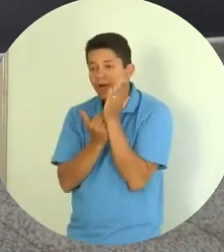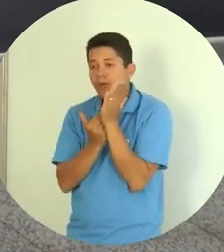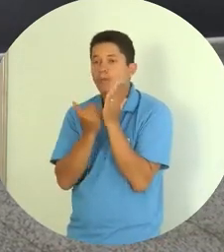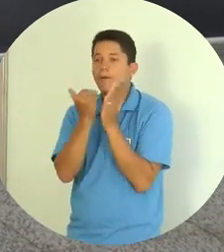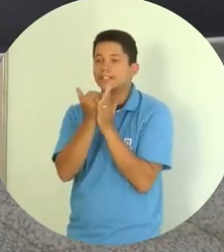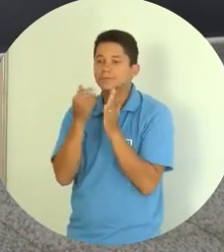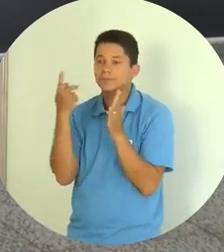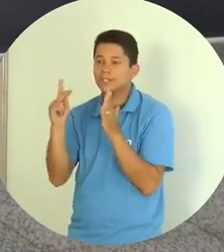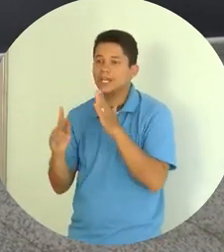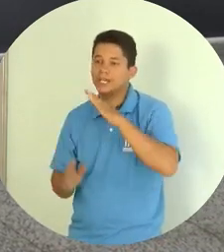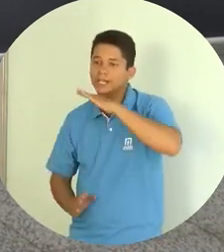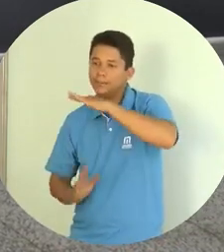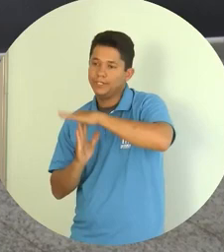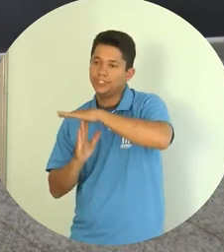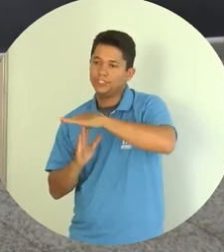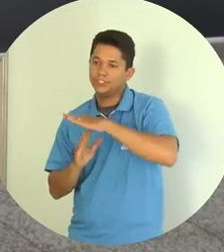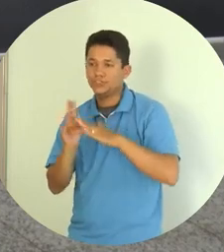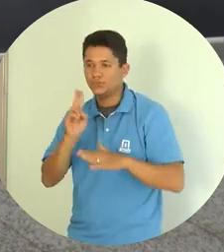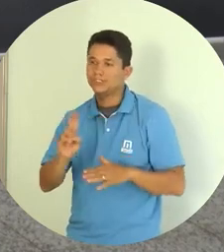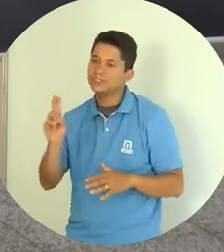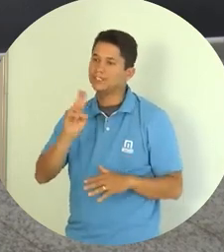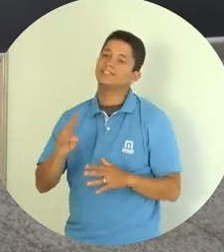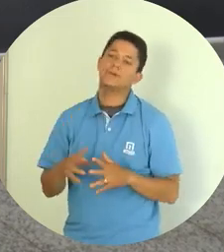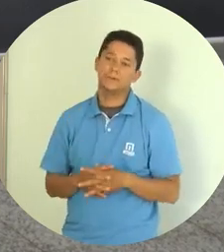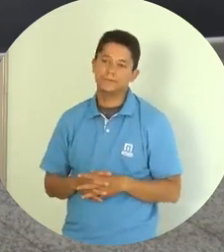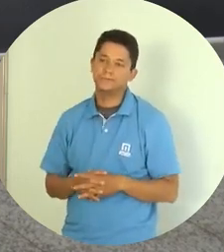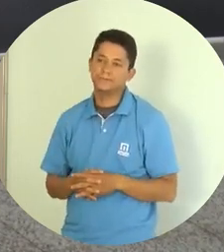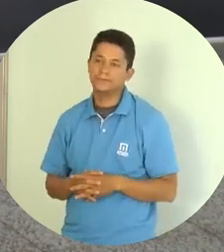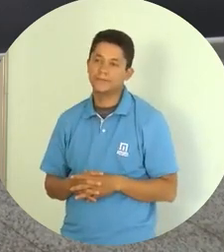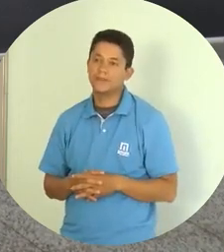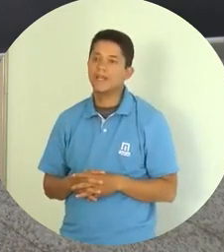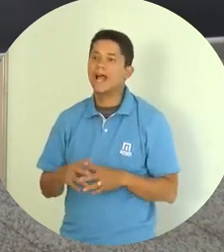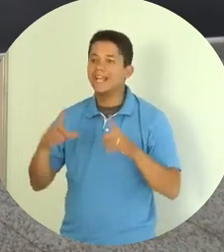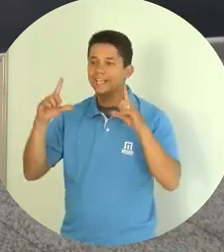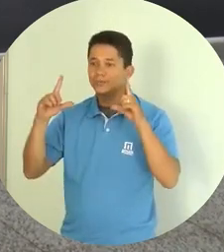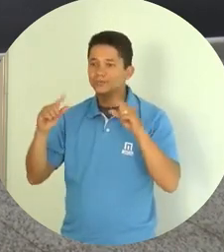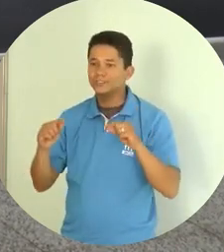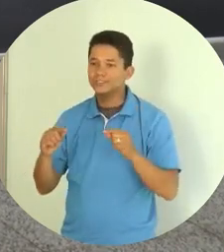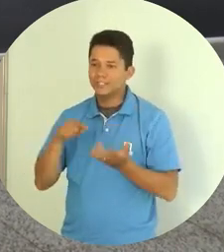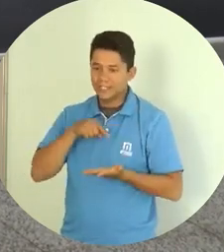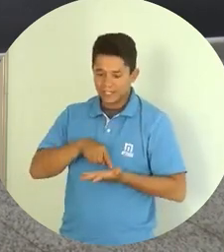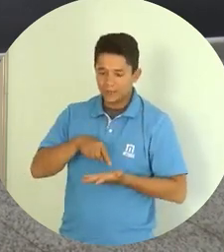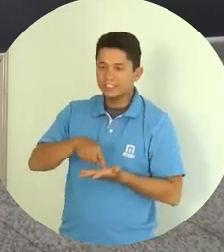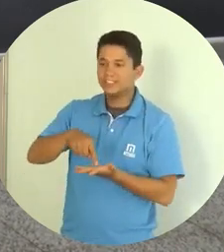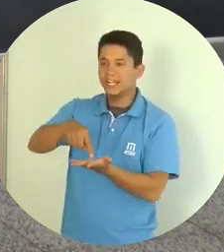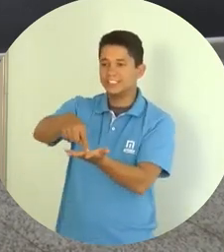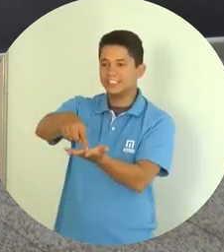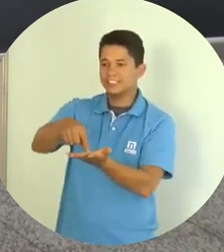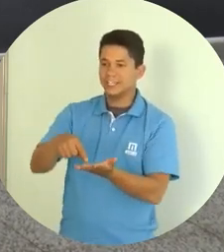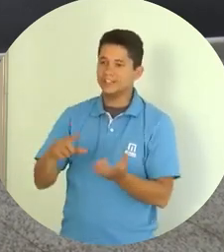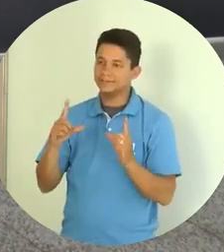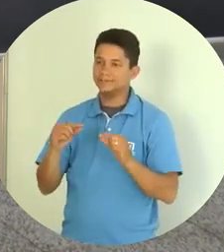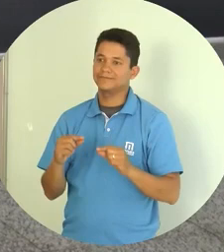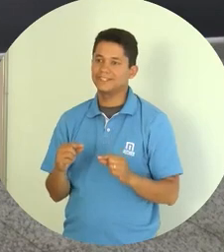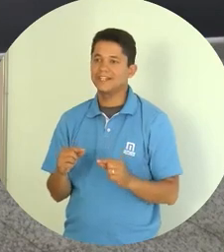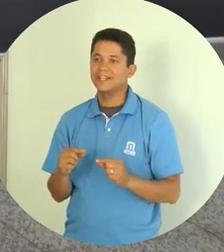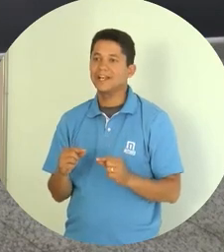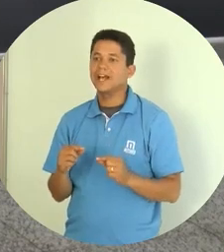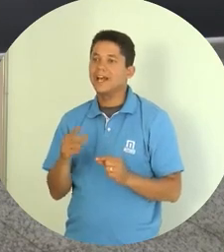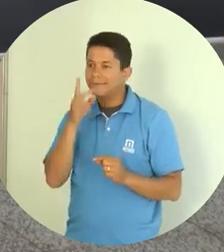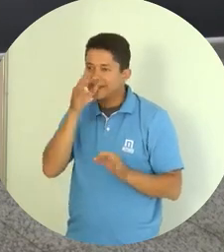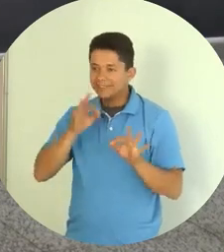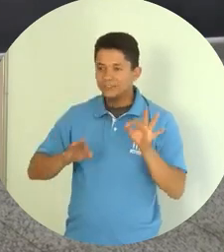seu limite de utilização para que a gente reduza bastante a quantidade de estacas e com isso, otimize, né, toda a